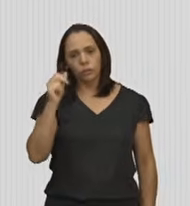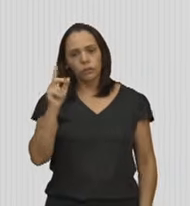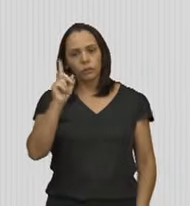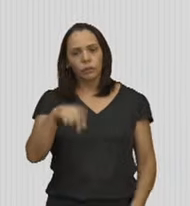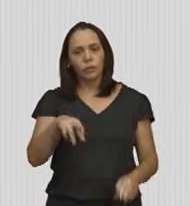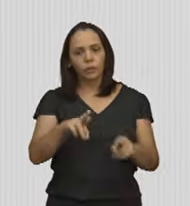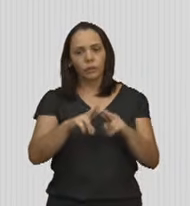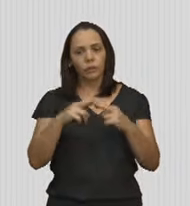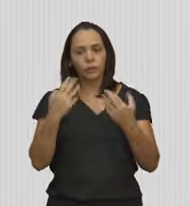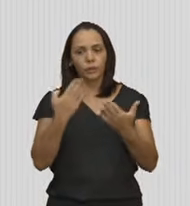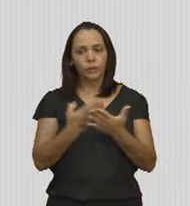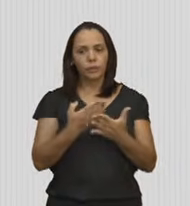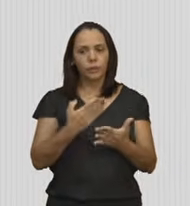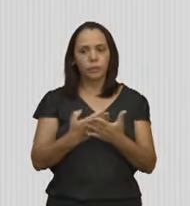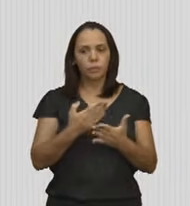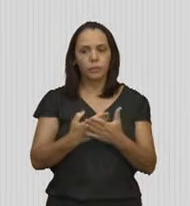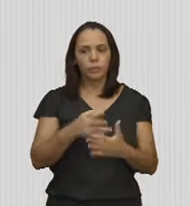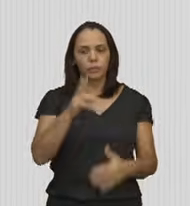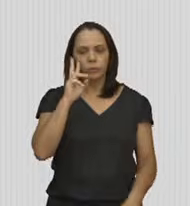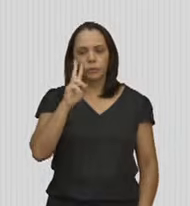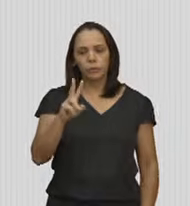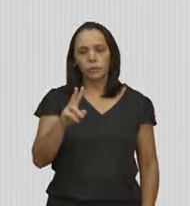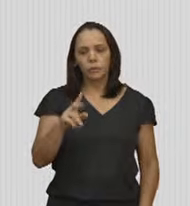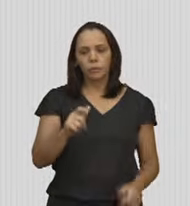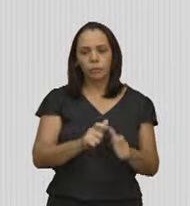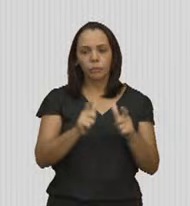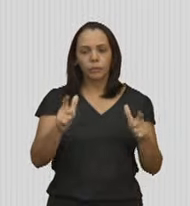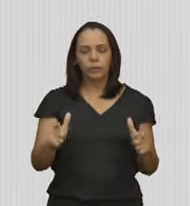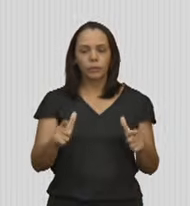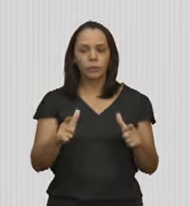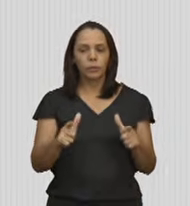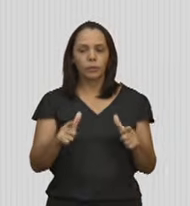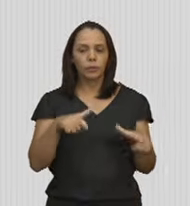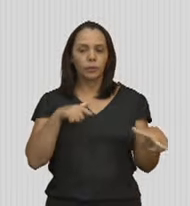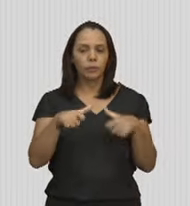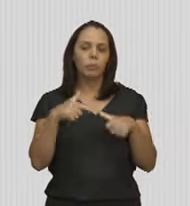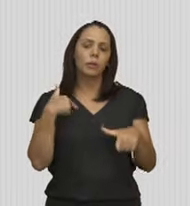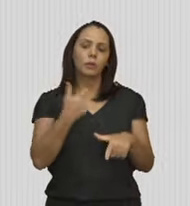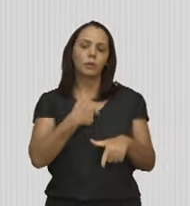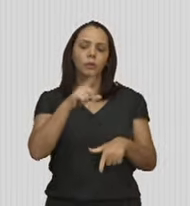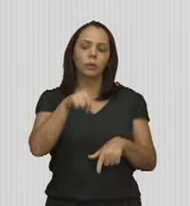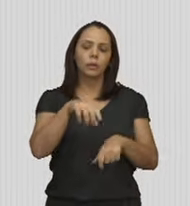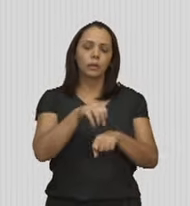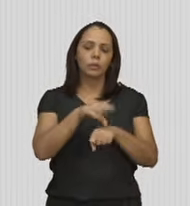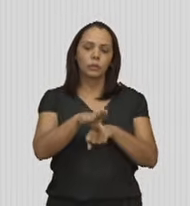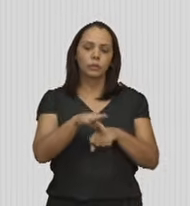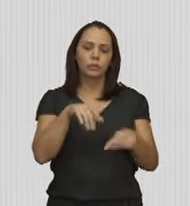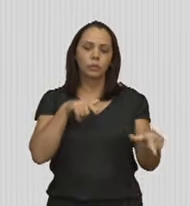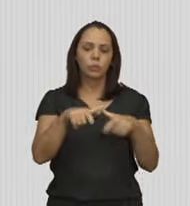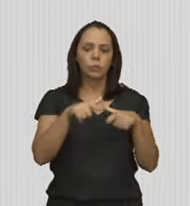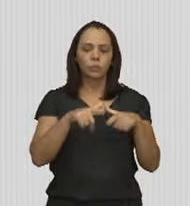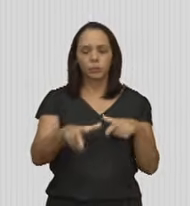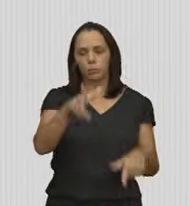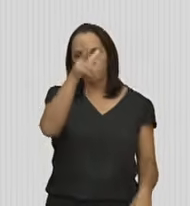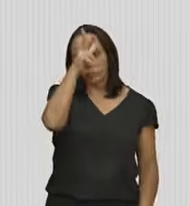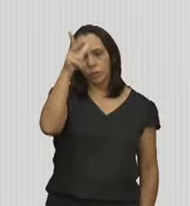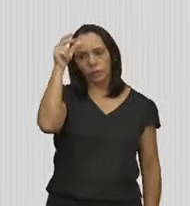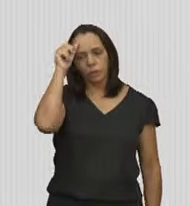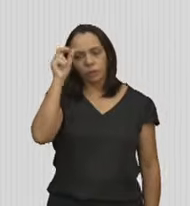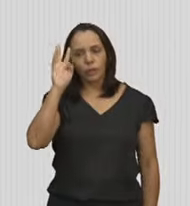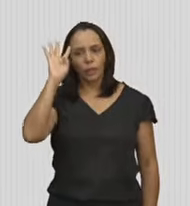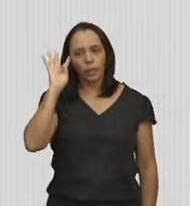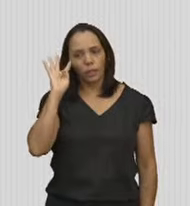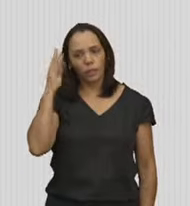requerimento solicitando. Como vocês podem ver, a maior parte dos nossos trabalhos são indicações, então são problemas da prefeitura, que têm que ser resolvidos pelo prefeito,